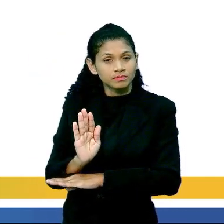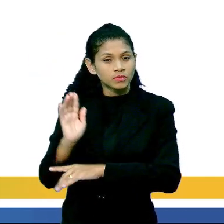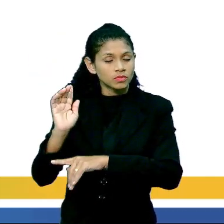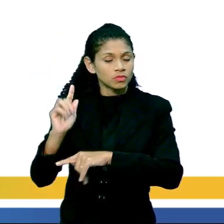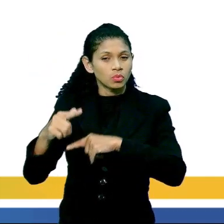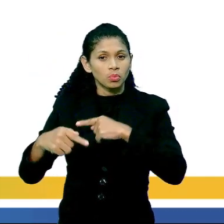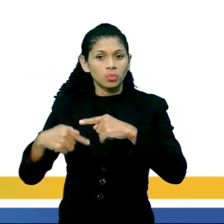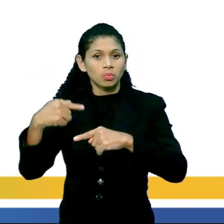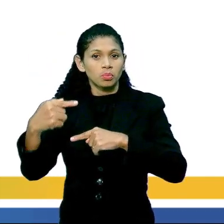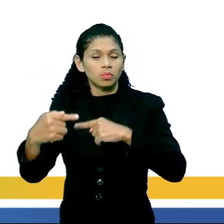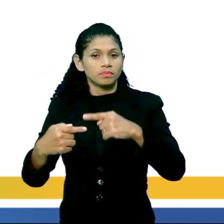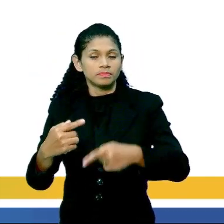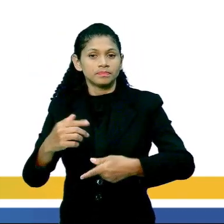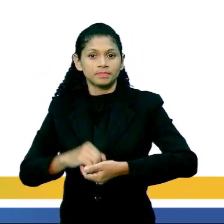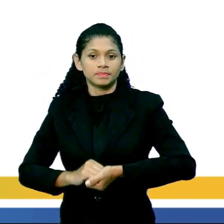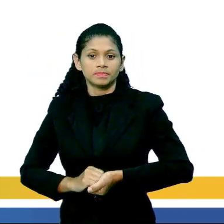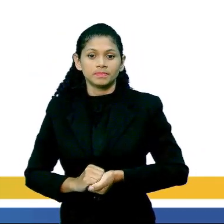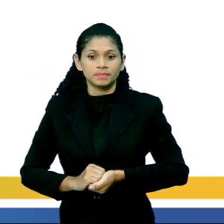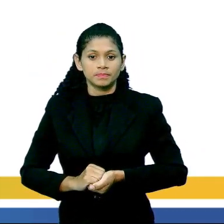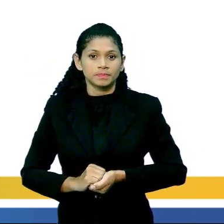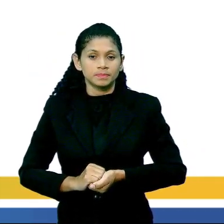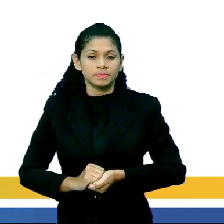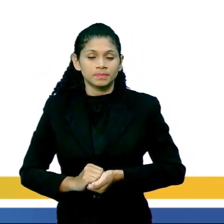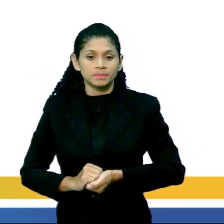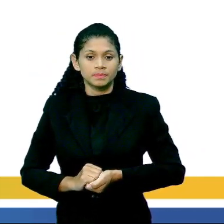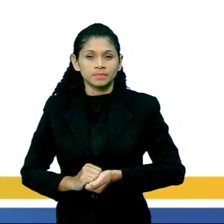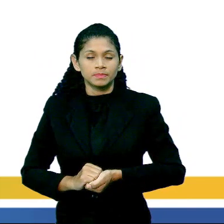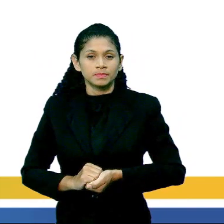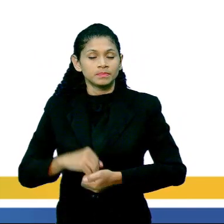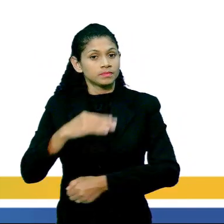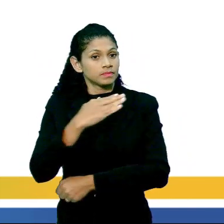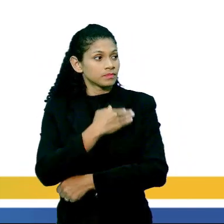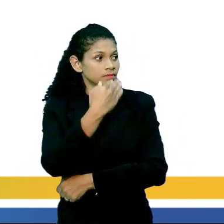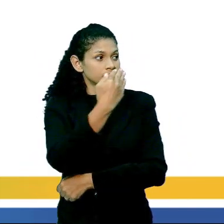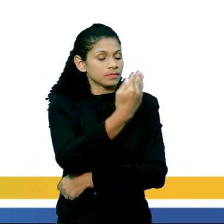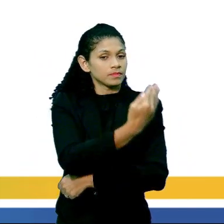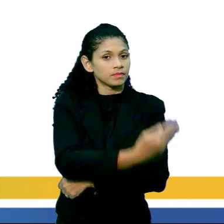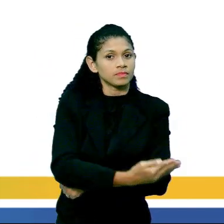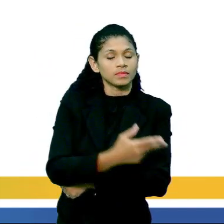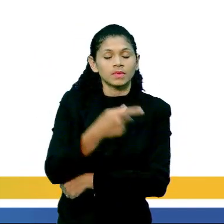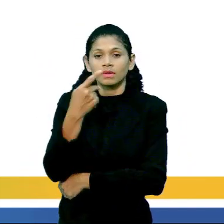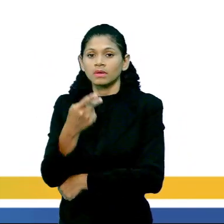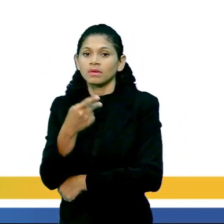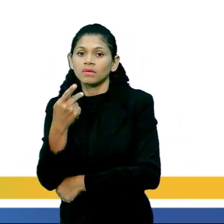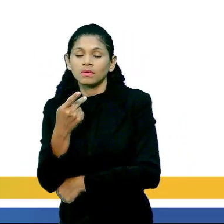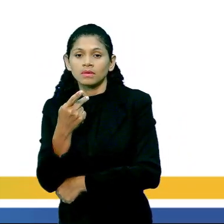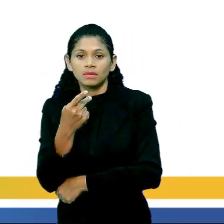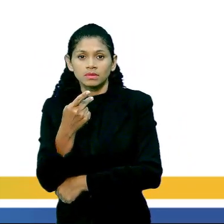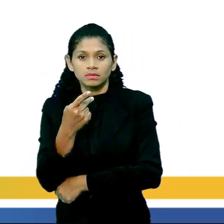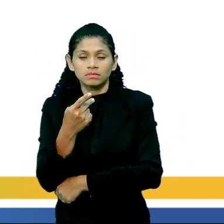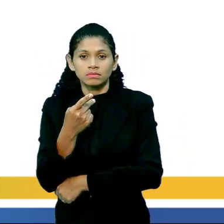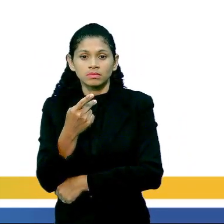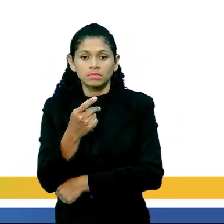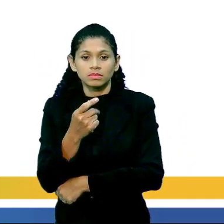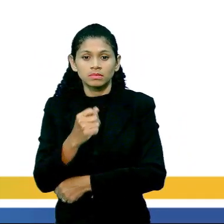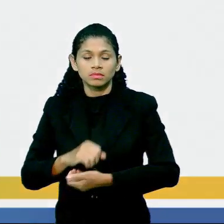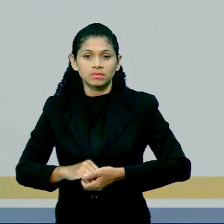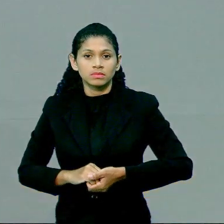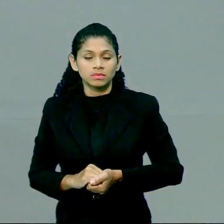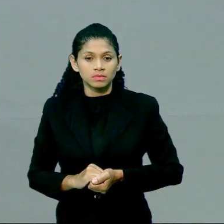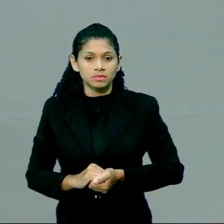outro aí o vizinho disse para ele né não sabia que eles louco por Sine ele